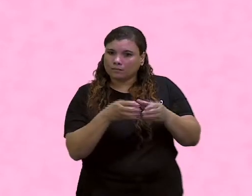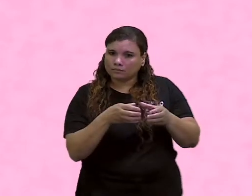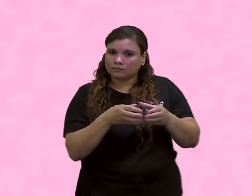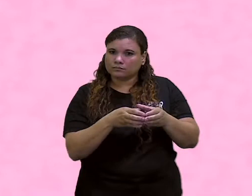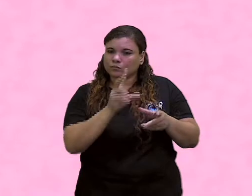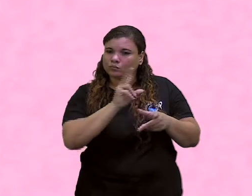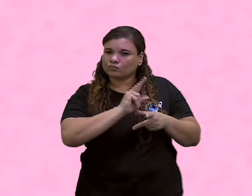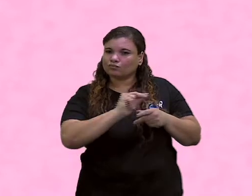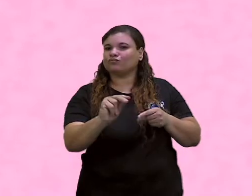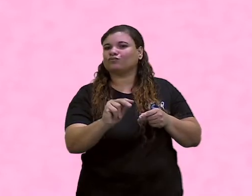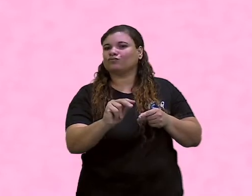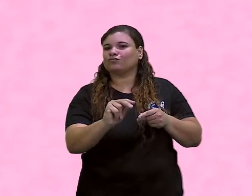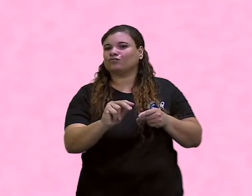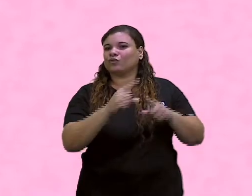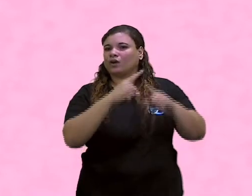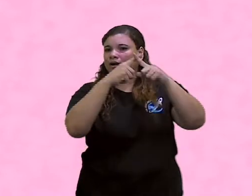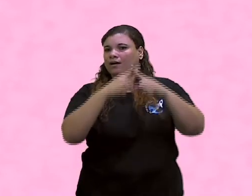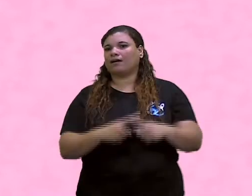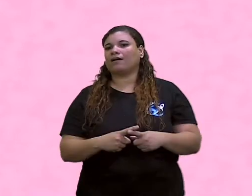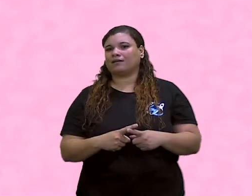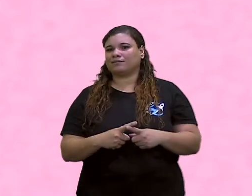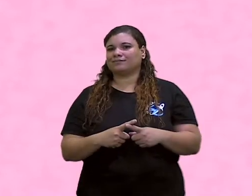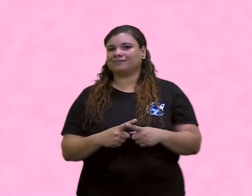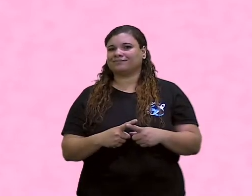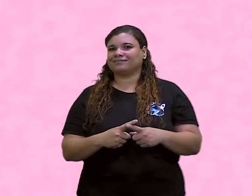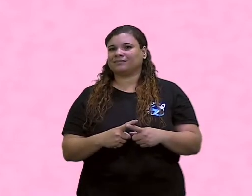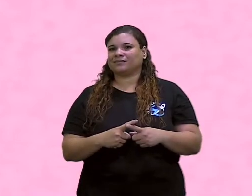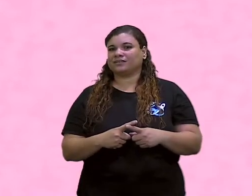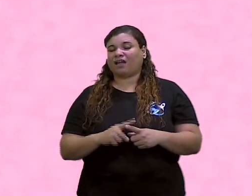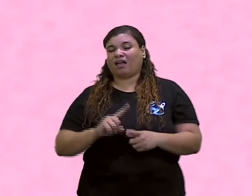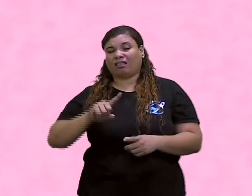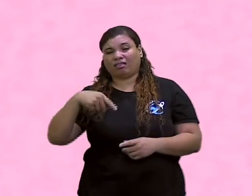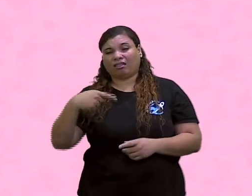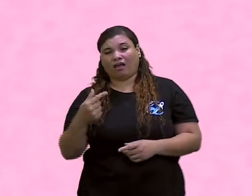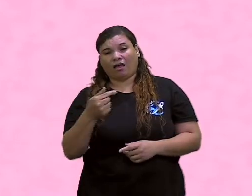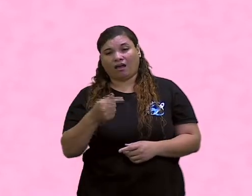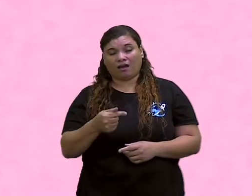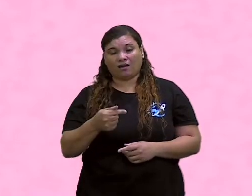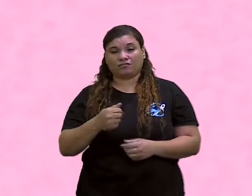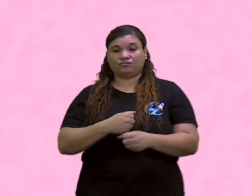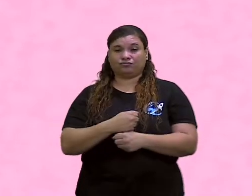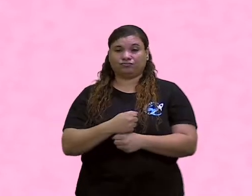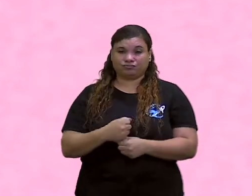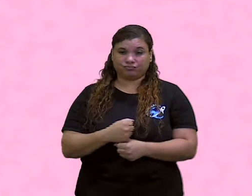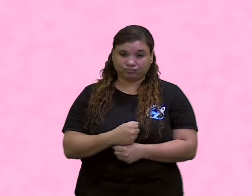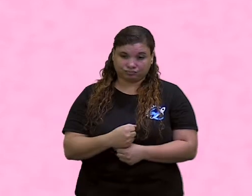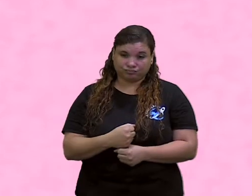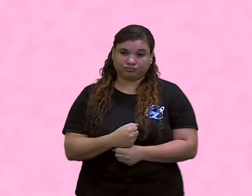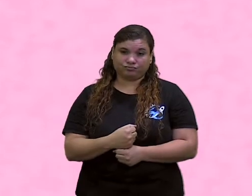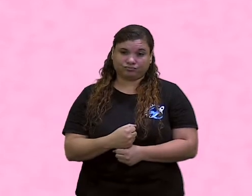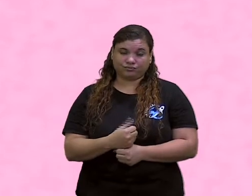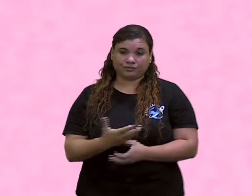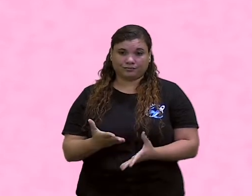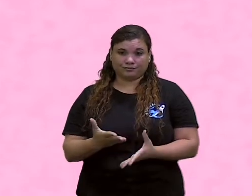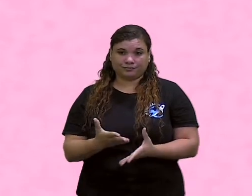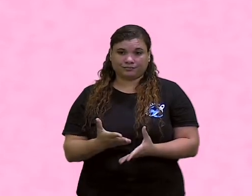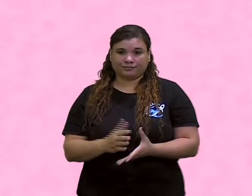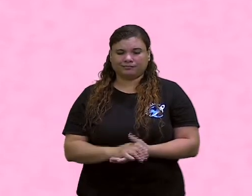temos o verbo aí, que é vencer, que é transitivo direto e que exige um complemento. Se eu disser para você, meu